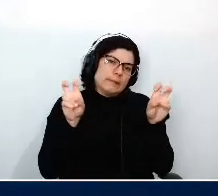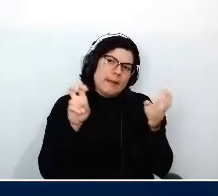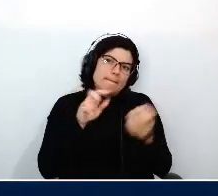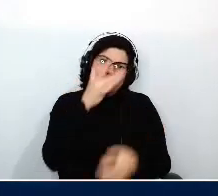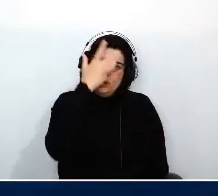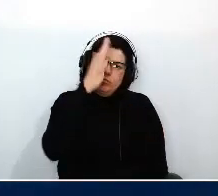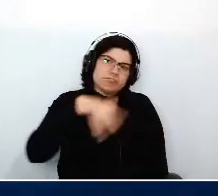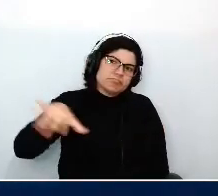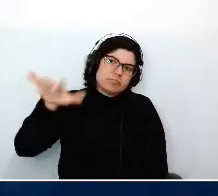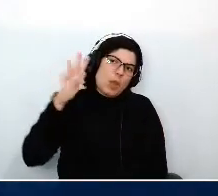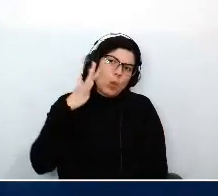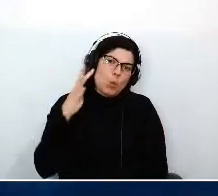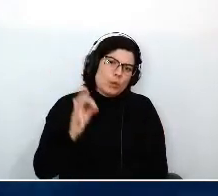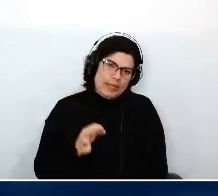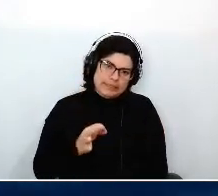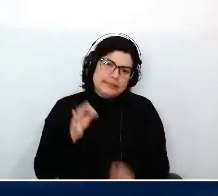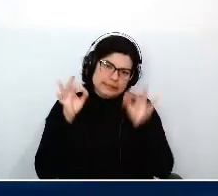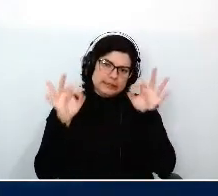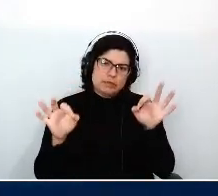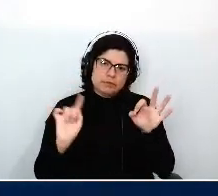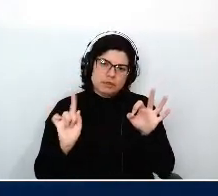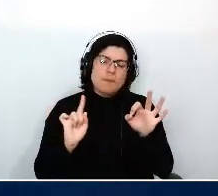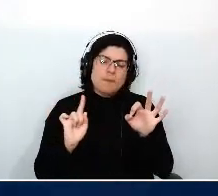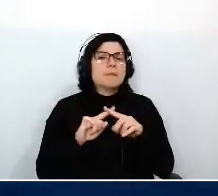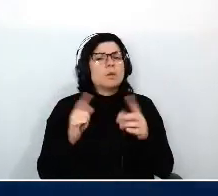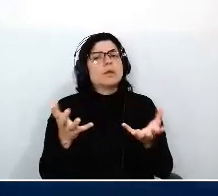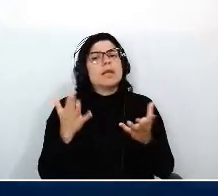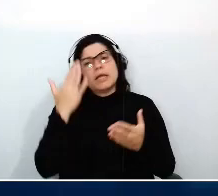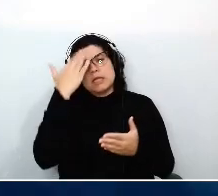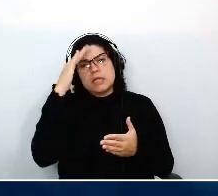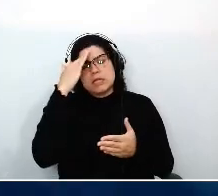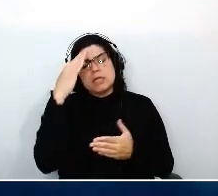geral. Eu queria entender, né, qual que é